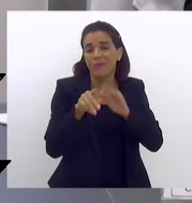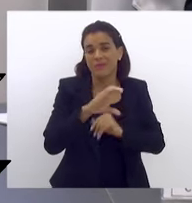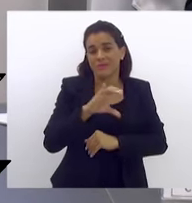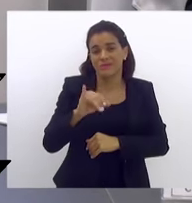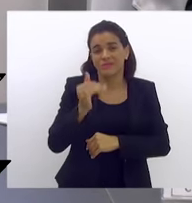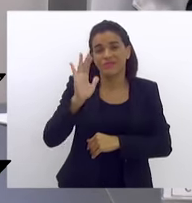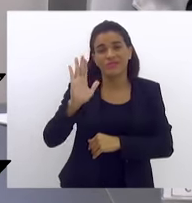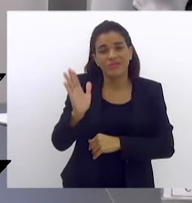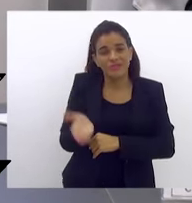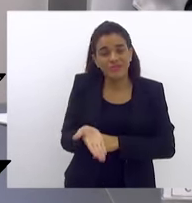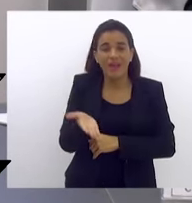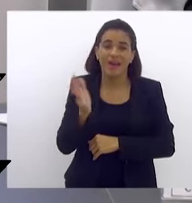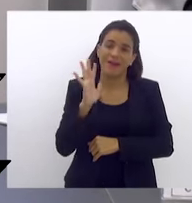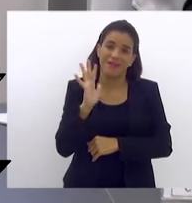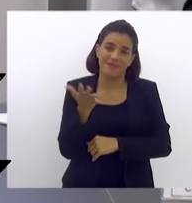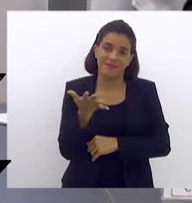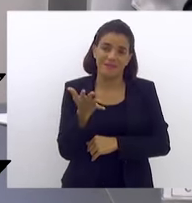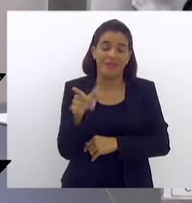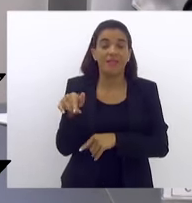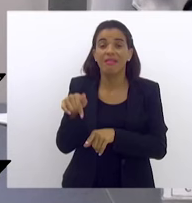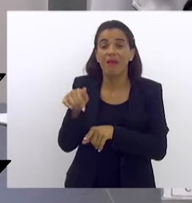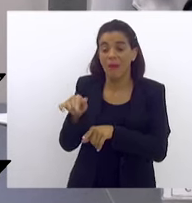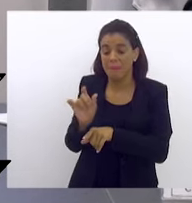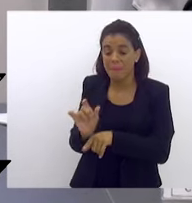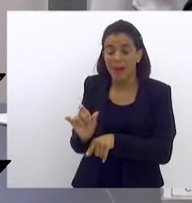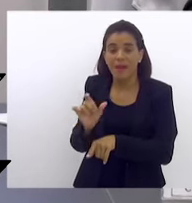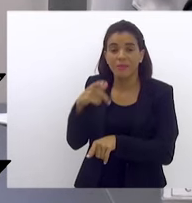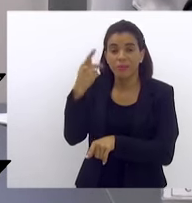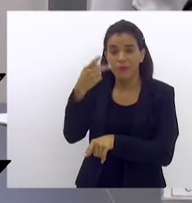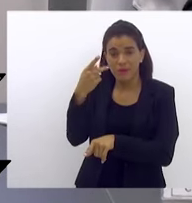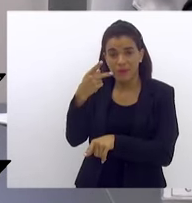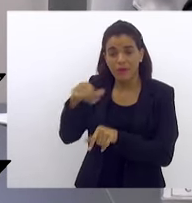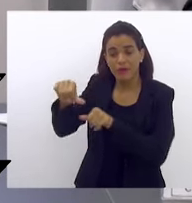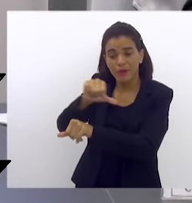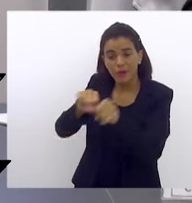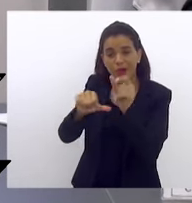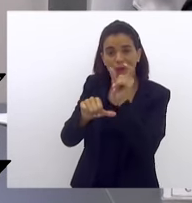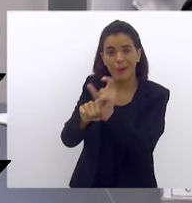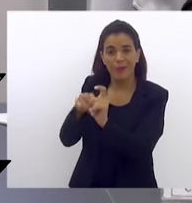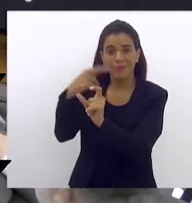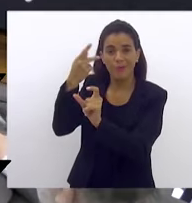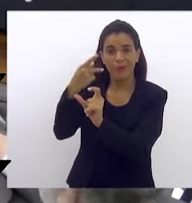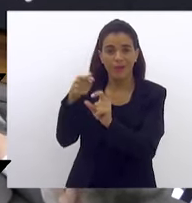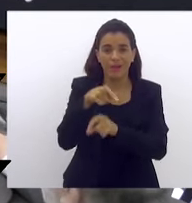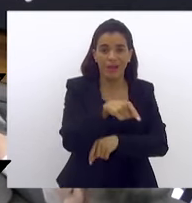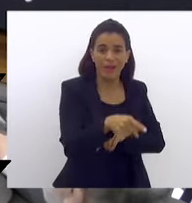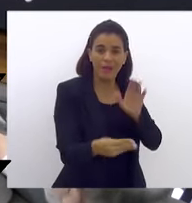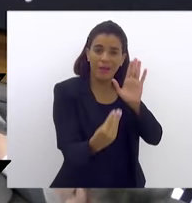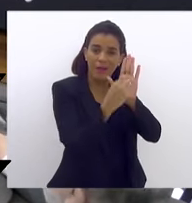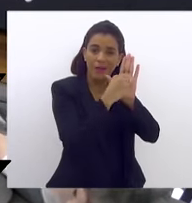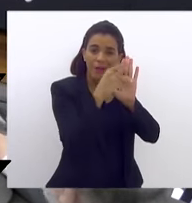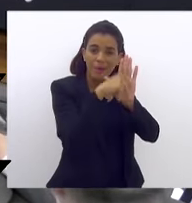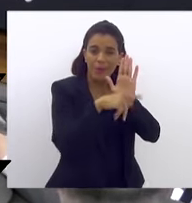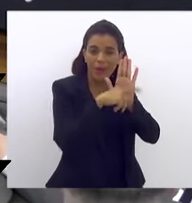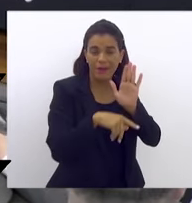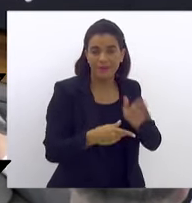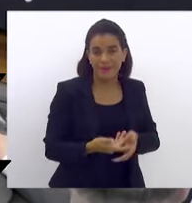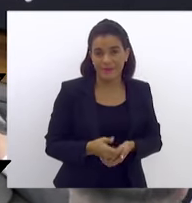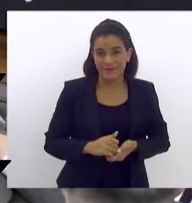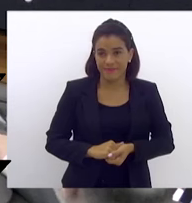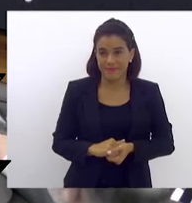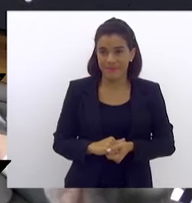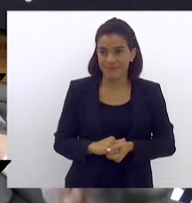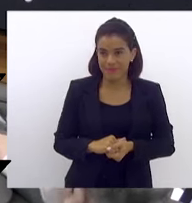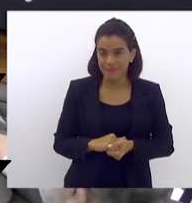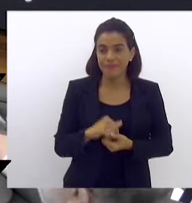programas no caso aqui é uma política no caso aqui é uma política troca-se o nome de política para programa P visto a gente troca o nome para programa dentro da linha do